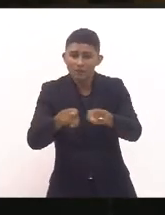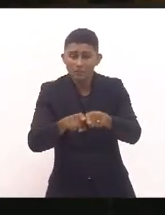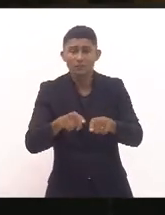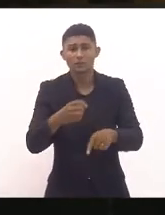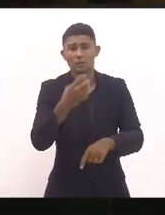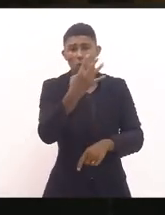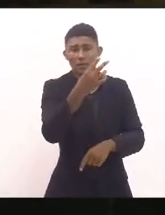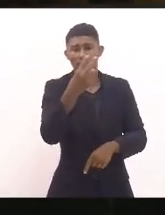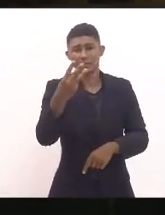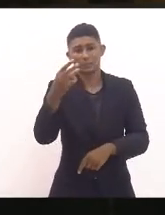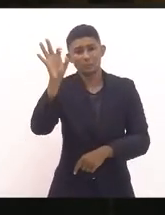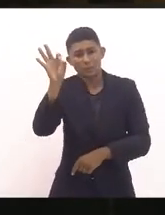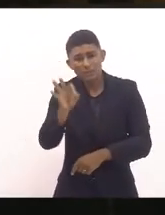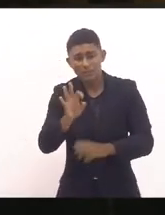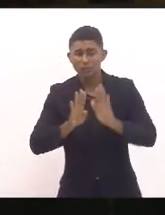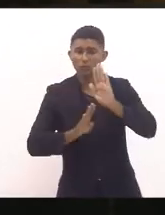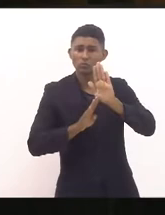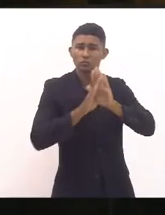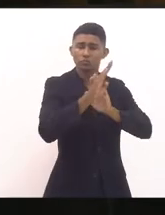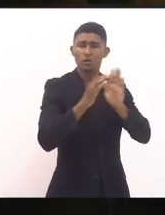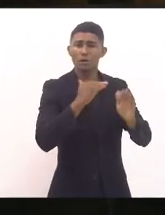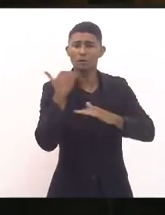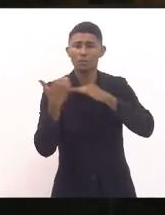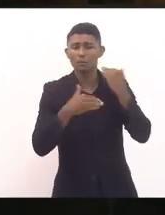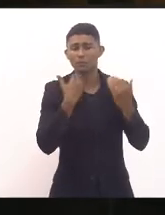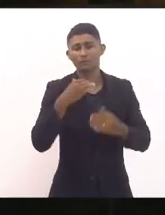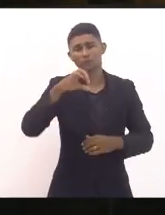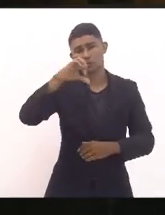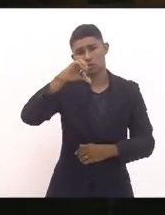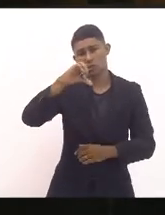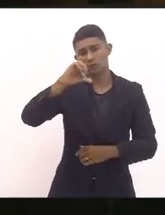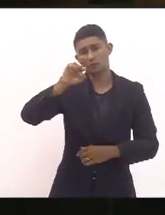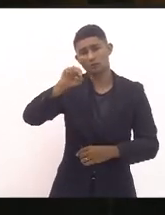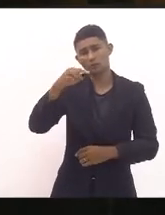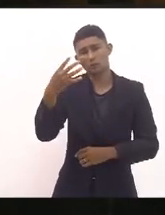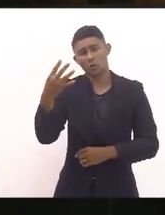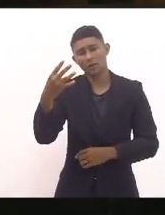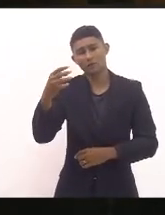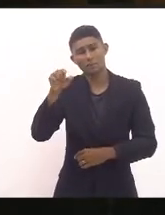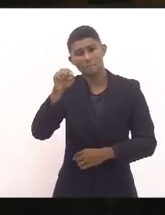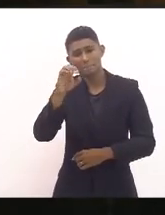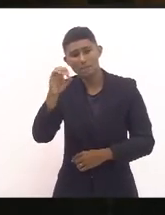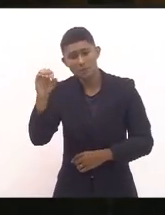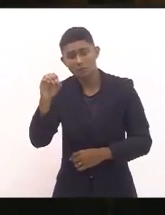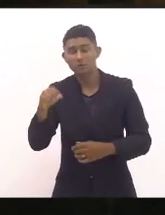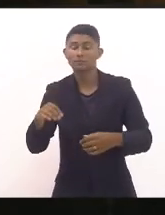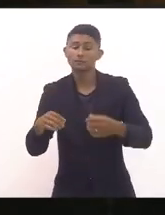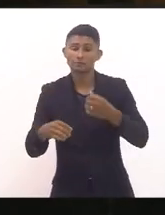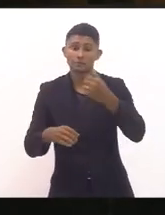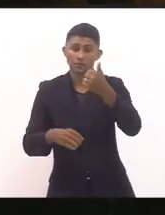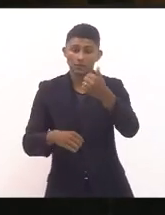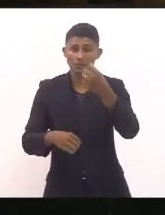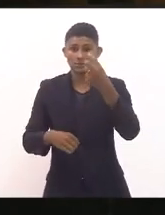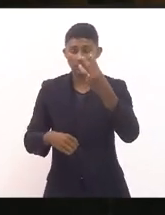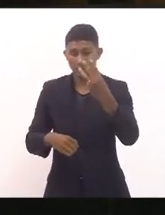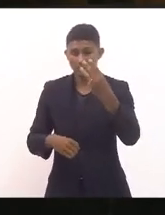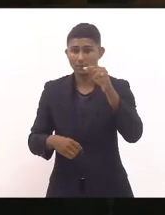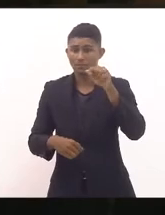anual de mortes, de 9,4 mil em 2019 para 13,5 mil